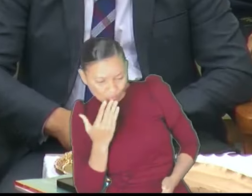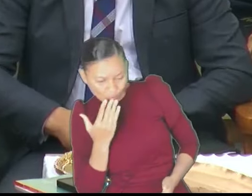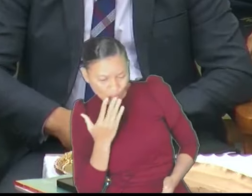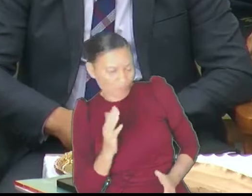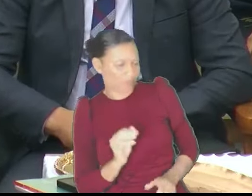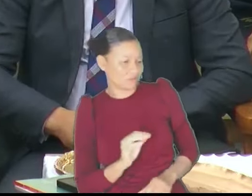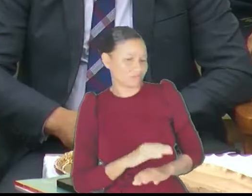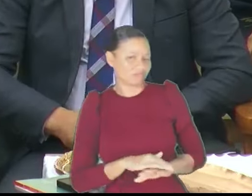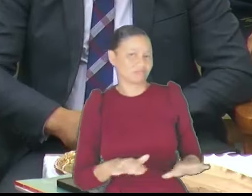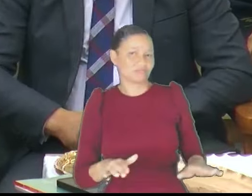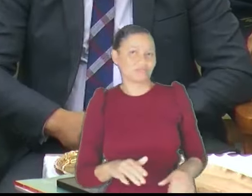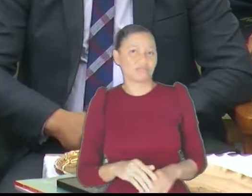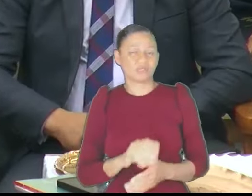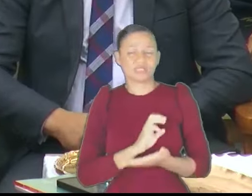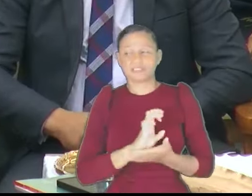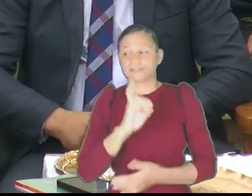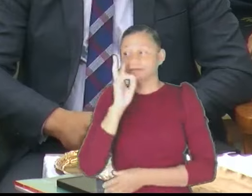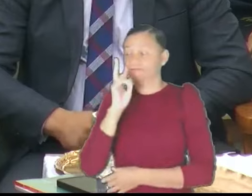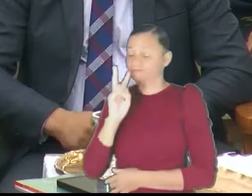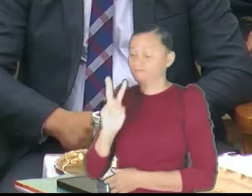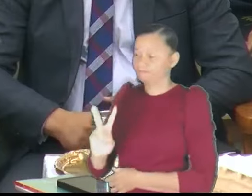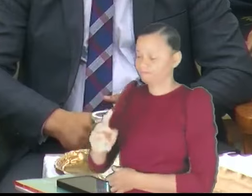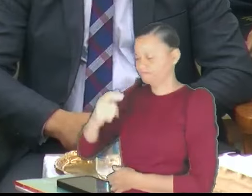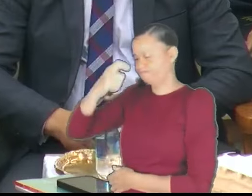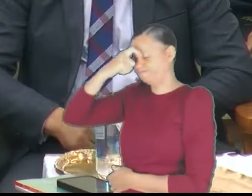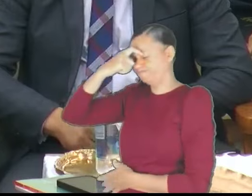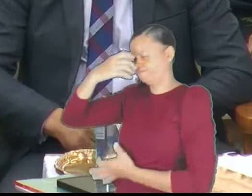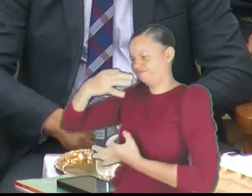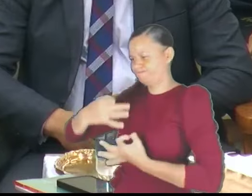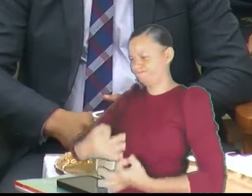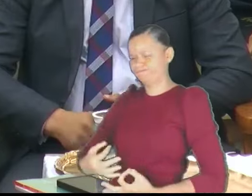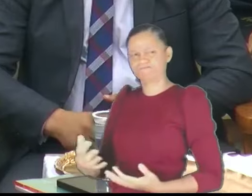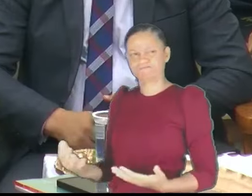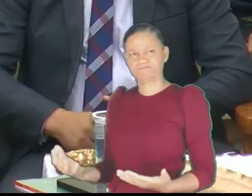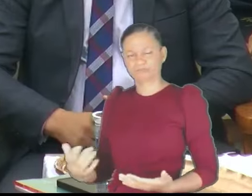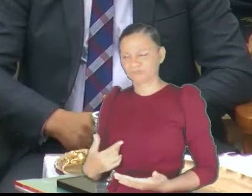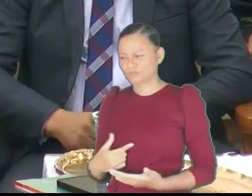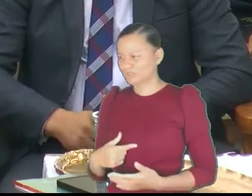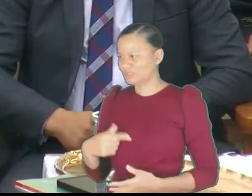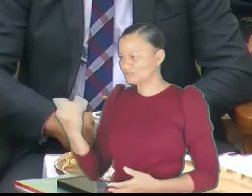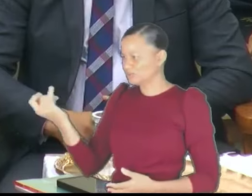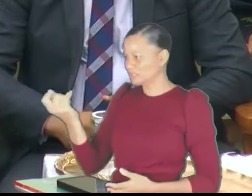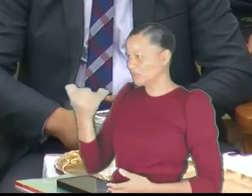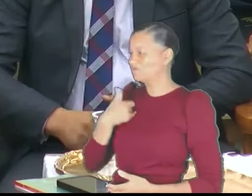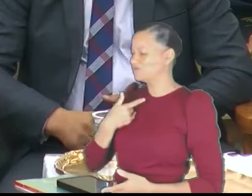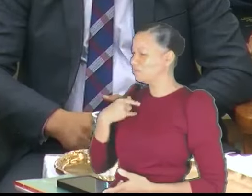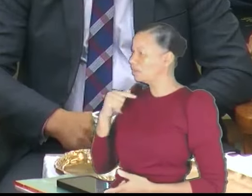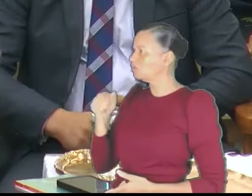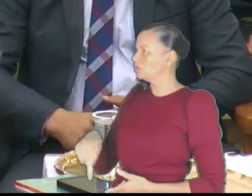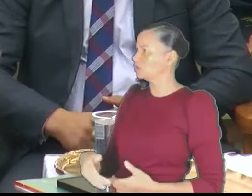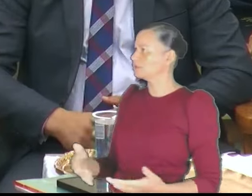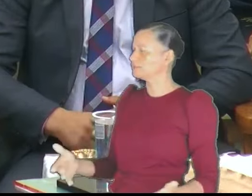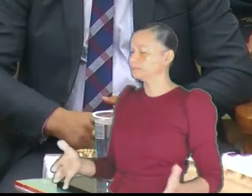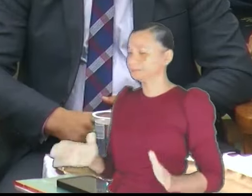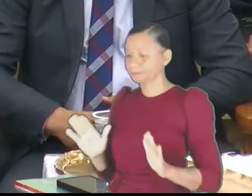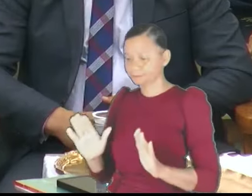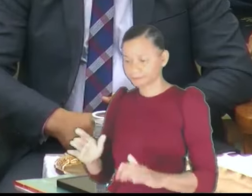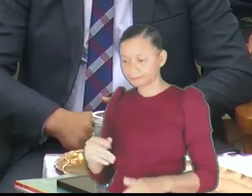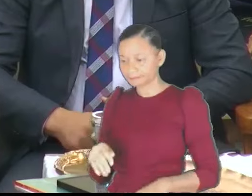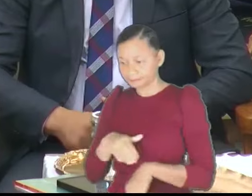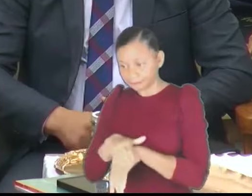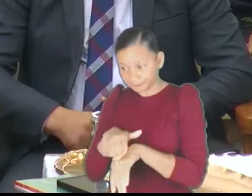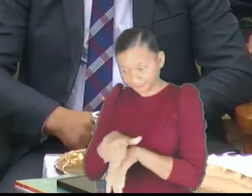morrer. Elias olhou, Elias tinha convicção: se eu não estou no endereço errado, Deus não erra endereço. Olhou para ela e disse: deixa eu falar um